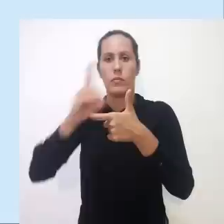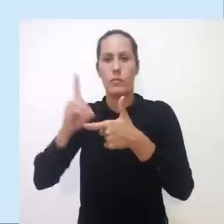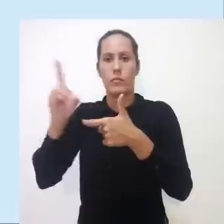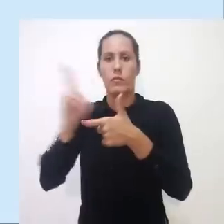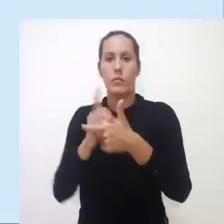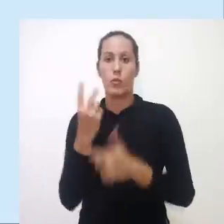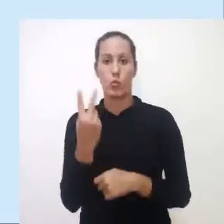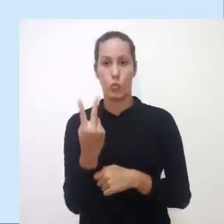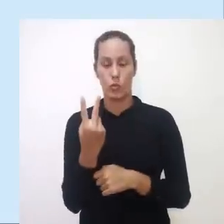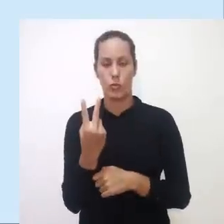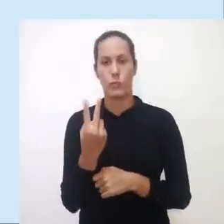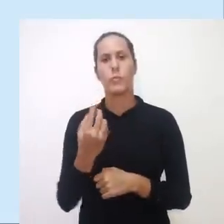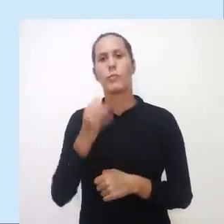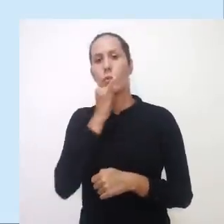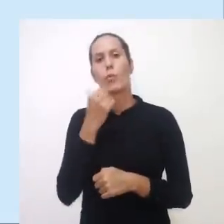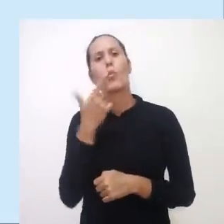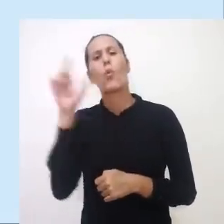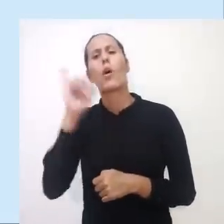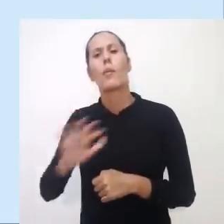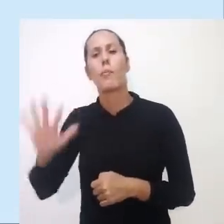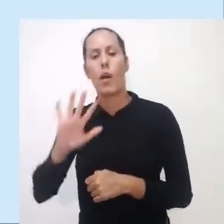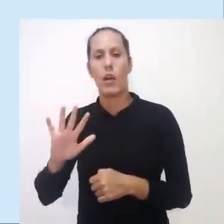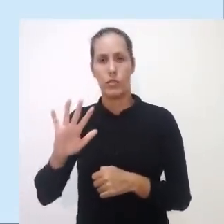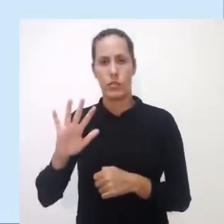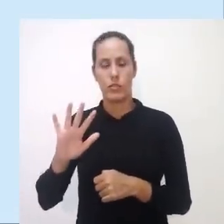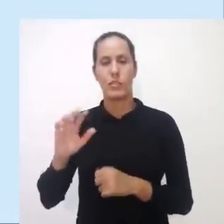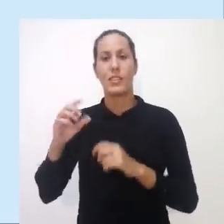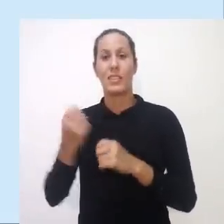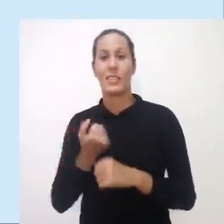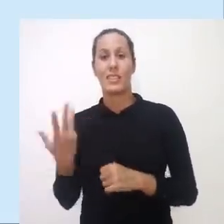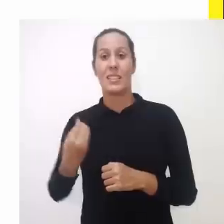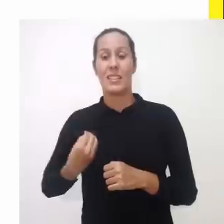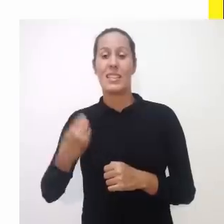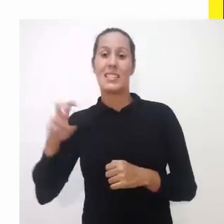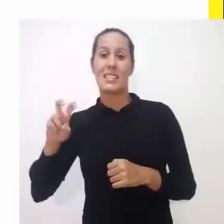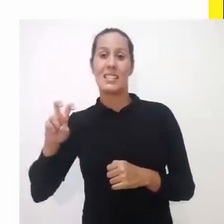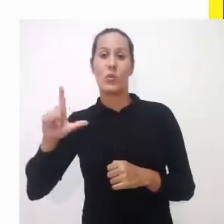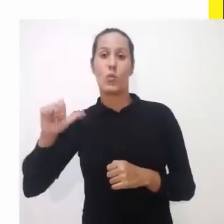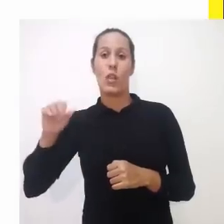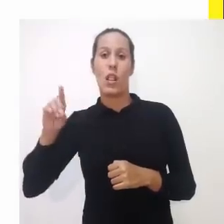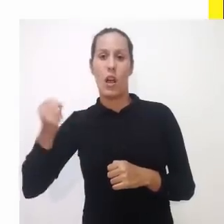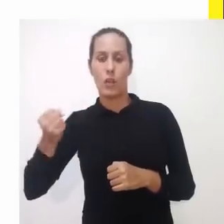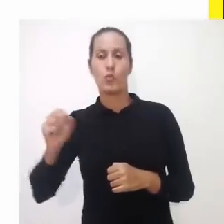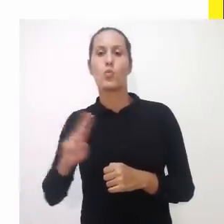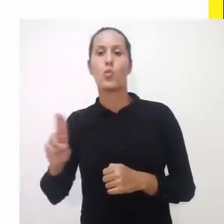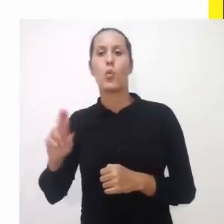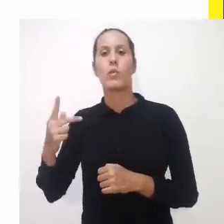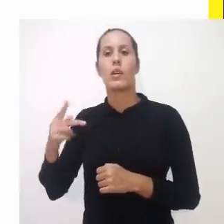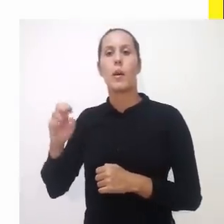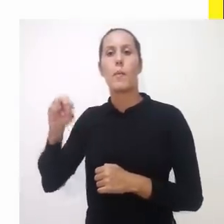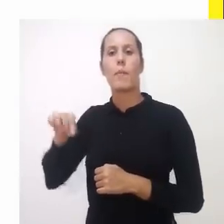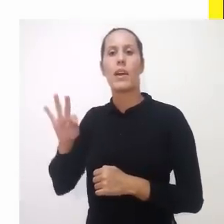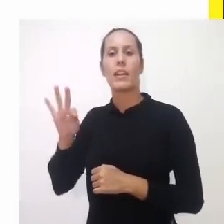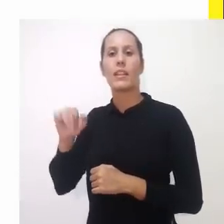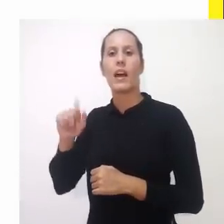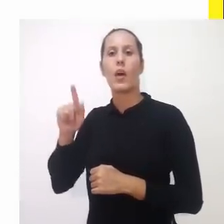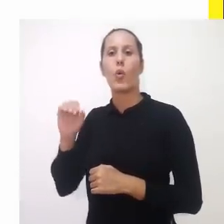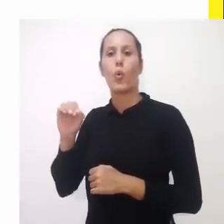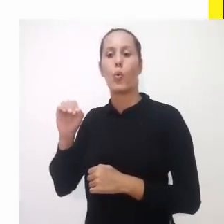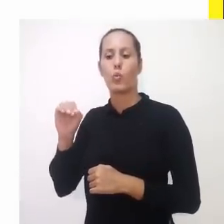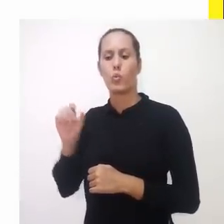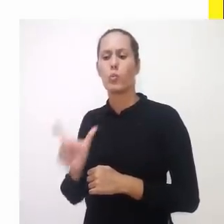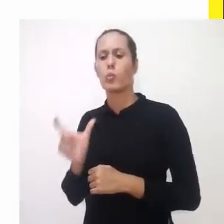vamos ver um polígono com 5 lados. É chamado de pentágono, certo? Então, o pentágono tem 5